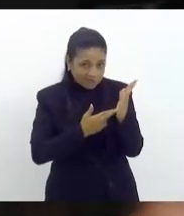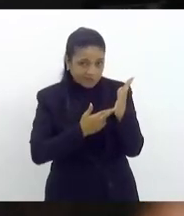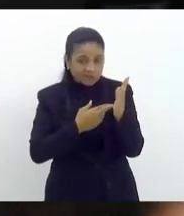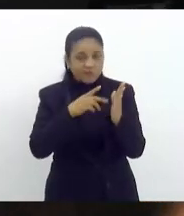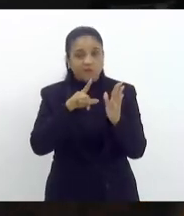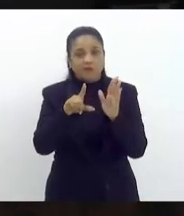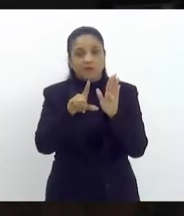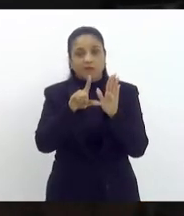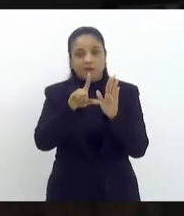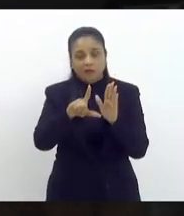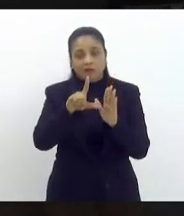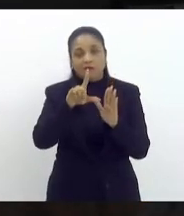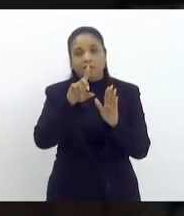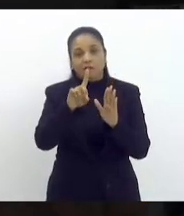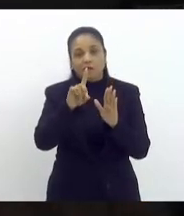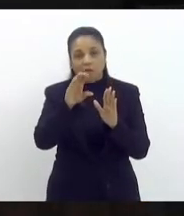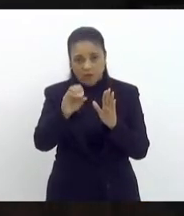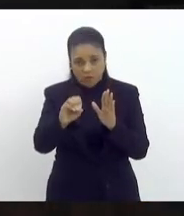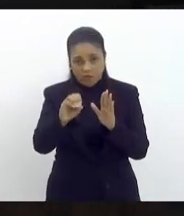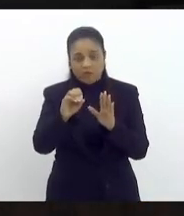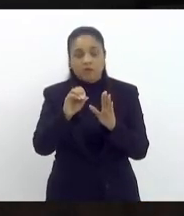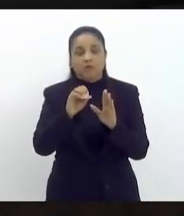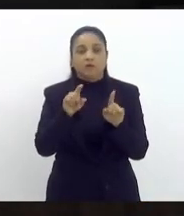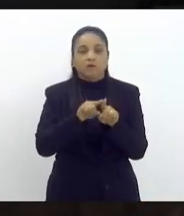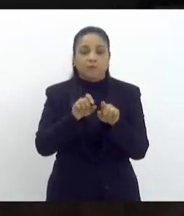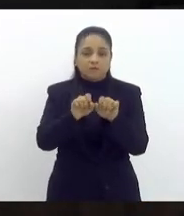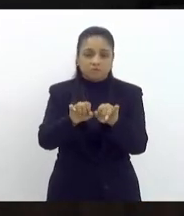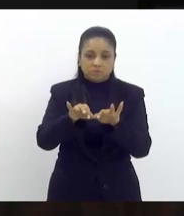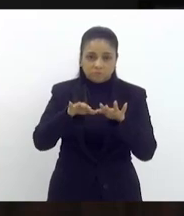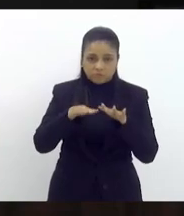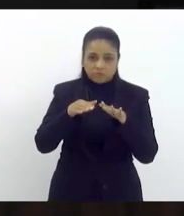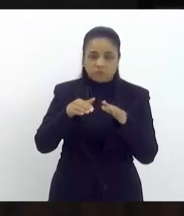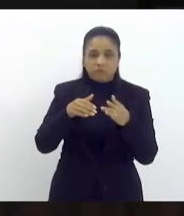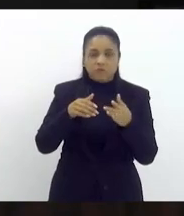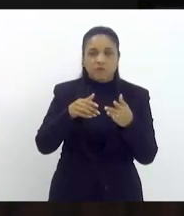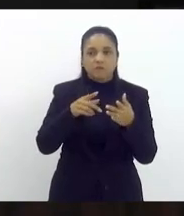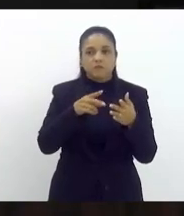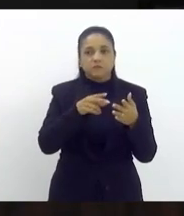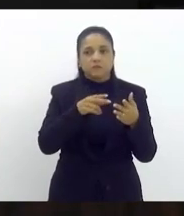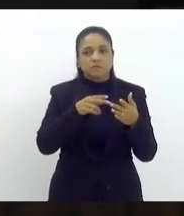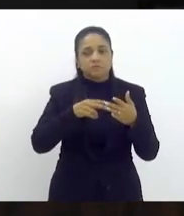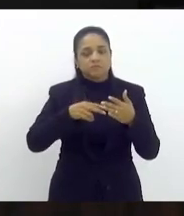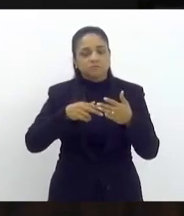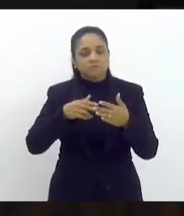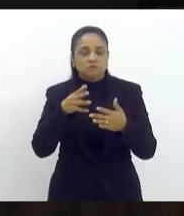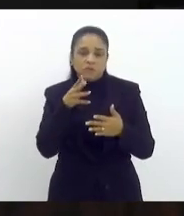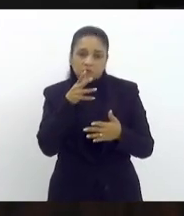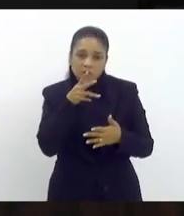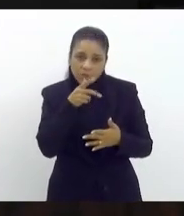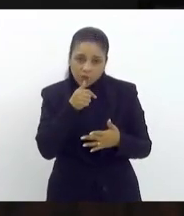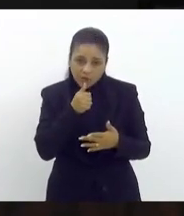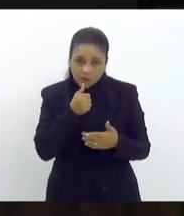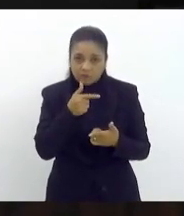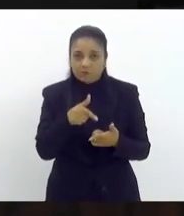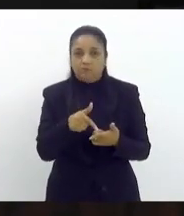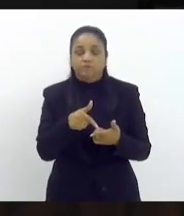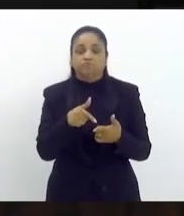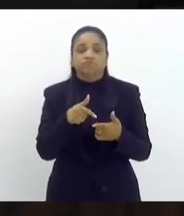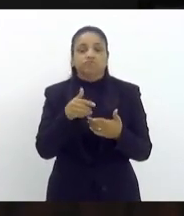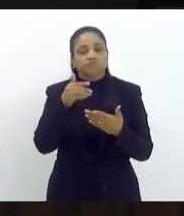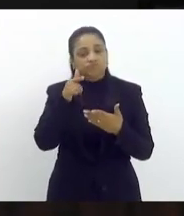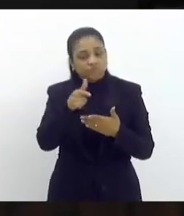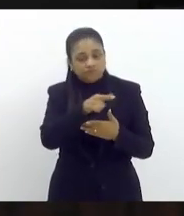e fazer umas sessões um pouco mais extensas quero pedir a compreensão de cada colega deputado aqui